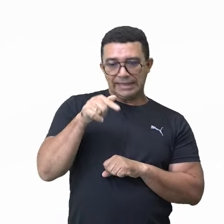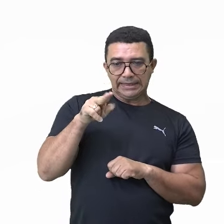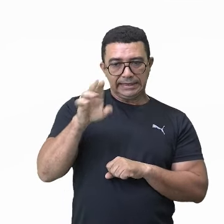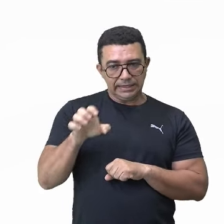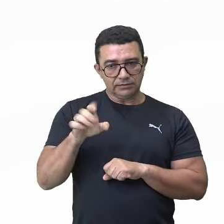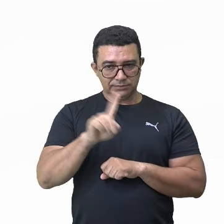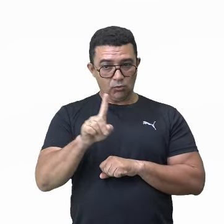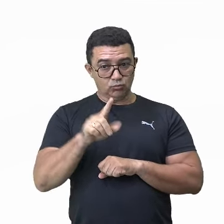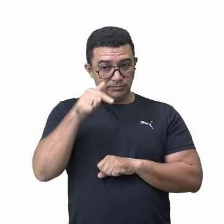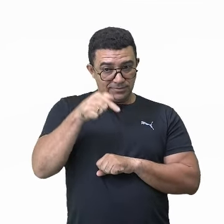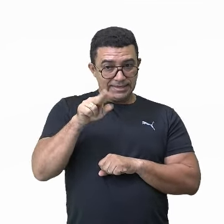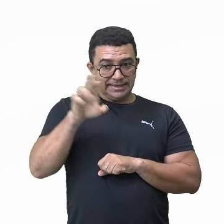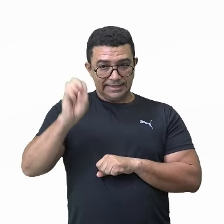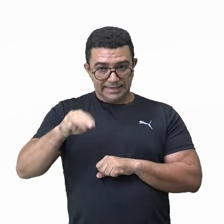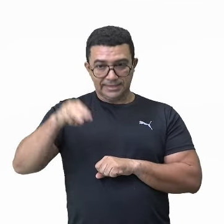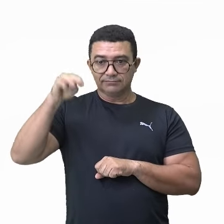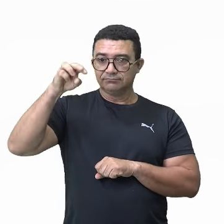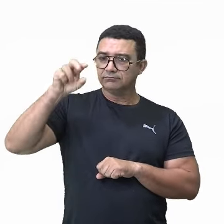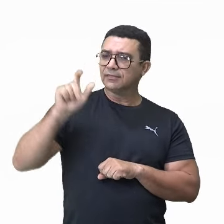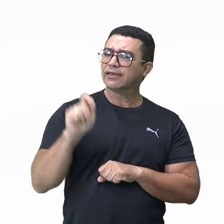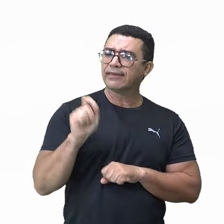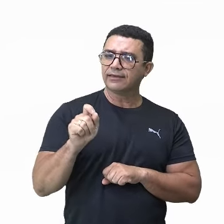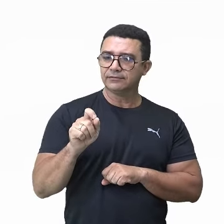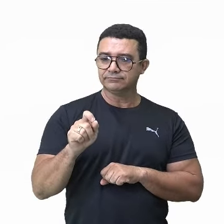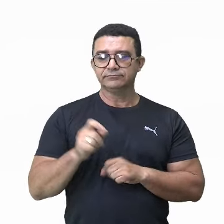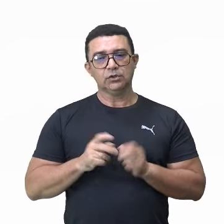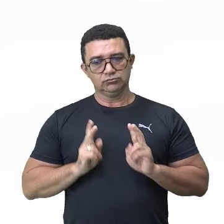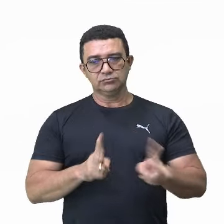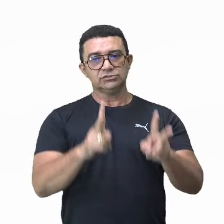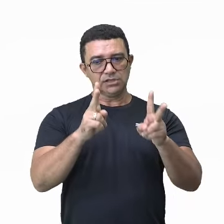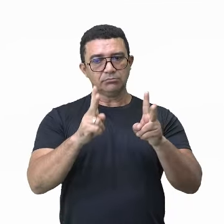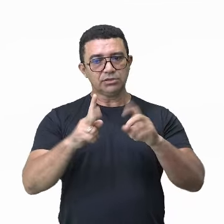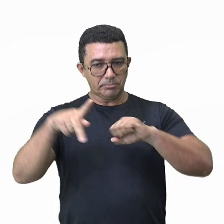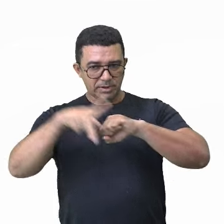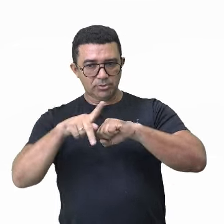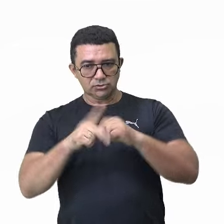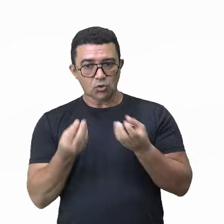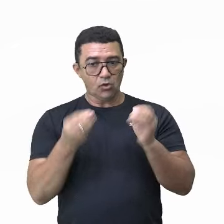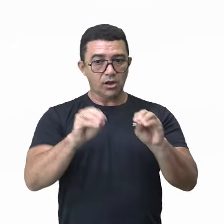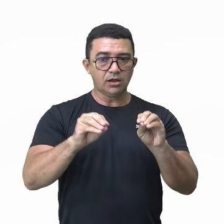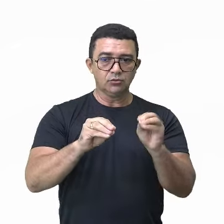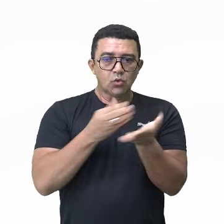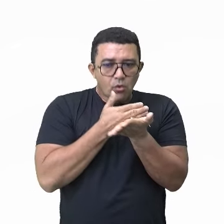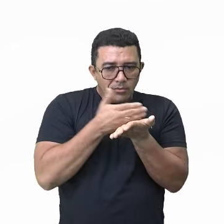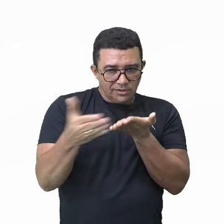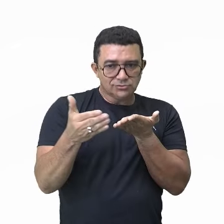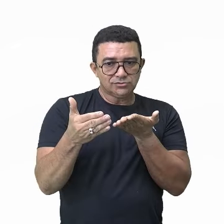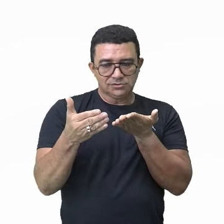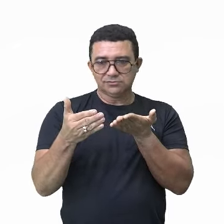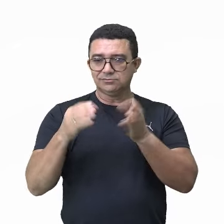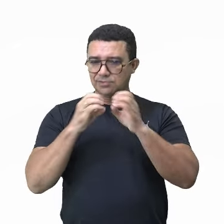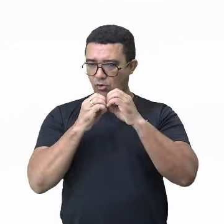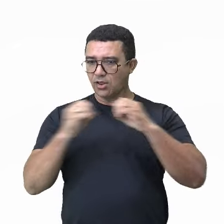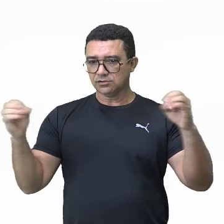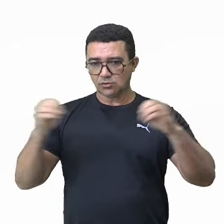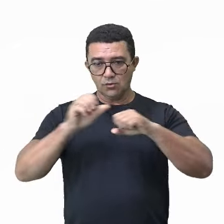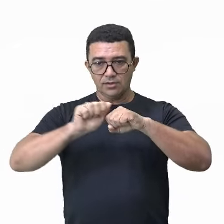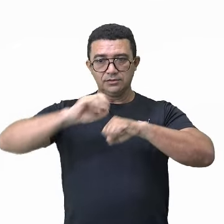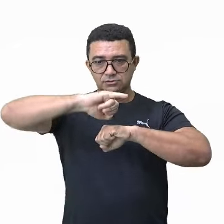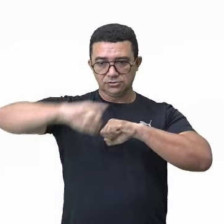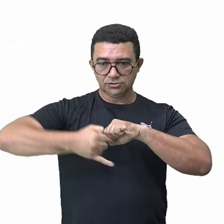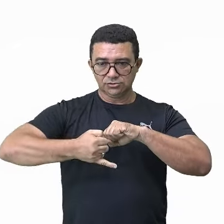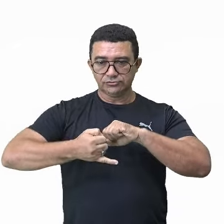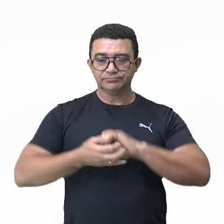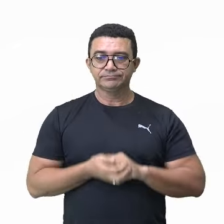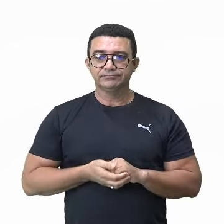então a preposição sempre sempre sempre sempre vai aparecer no início da oração adjetiva então em palavras simples onde que vai